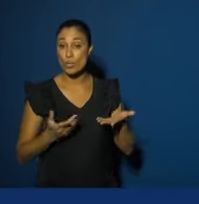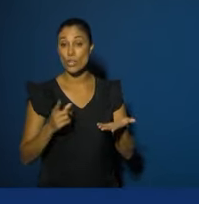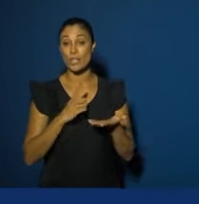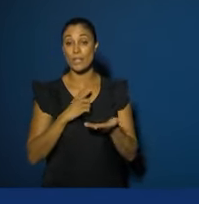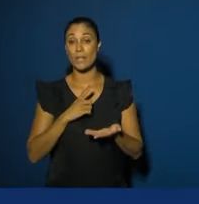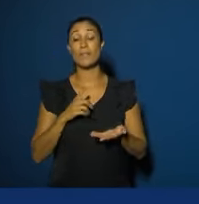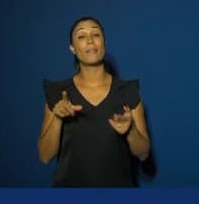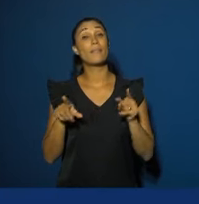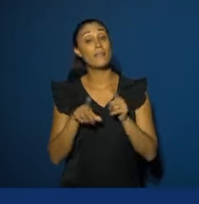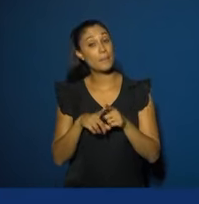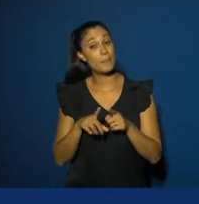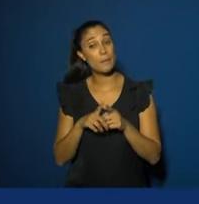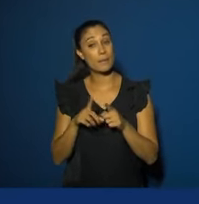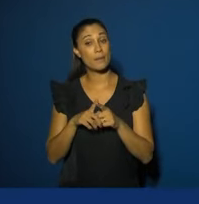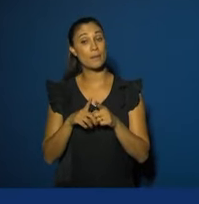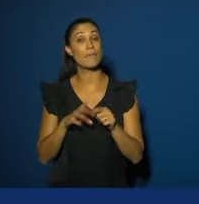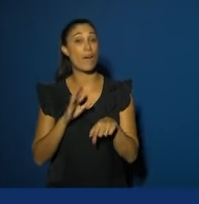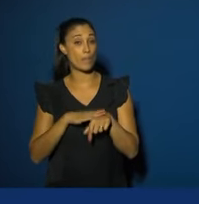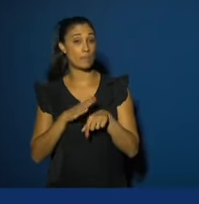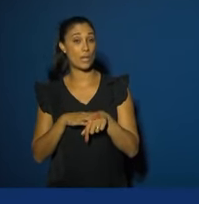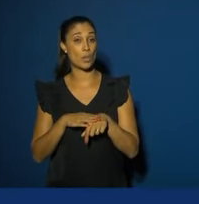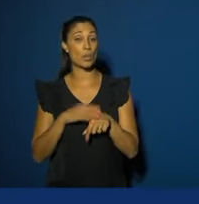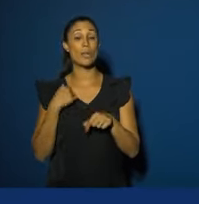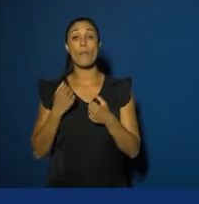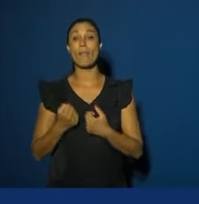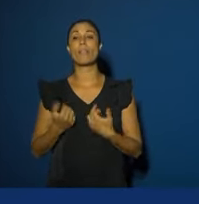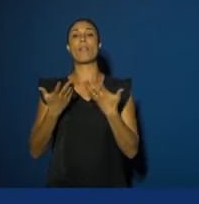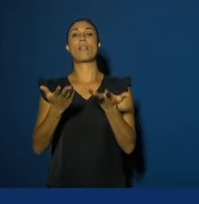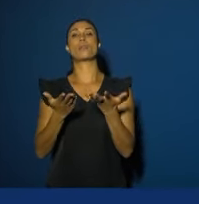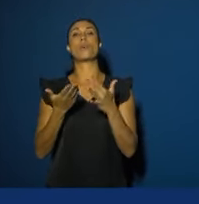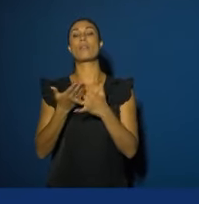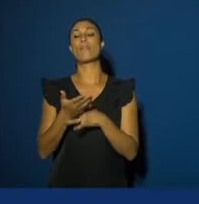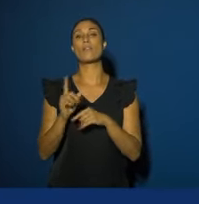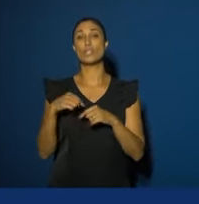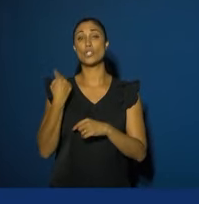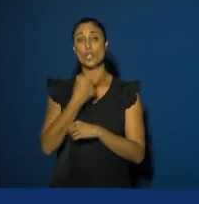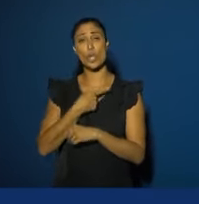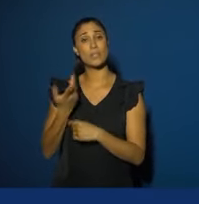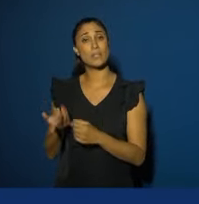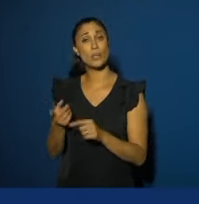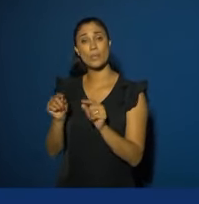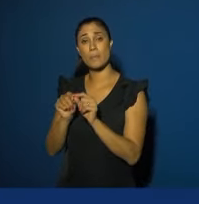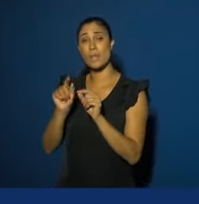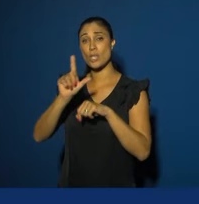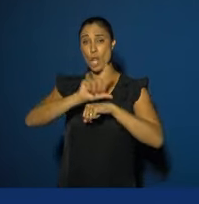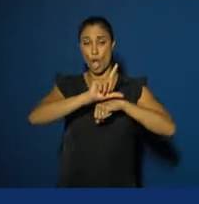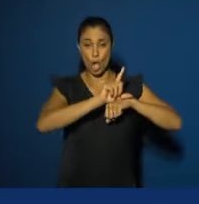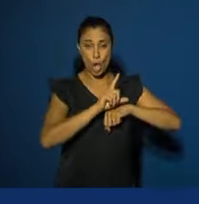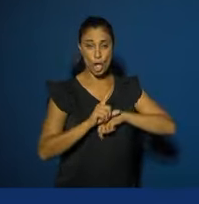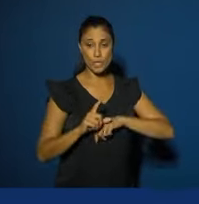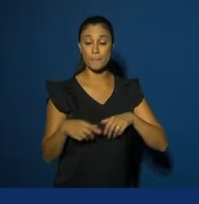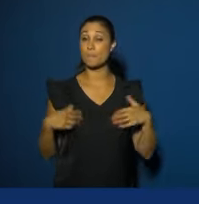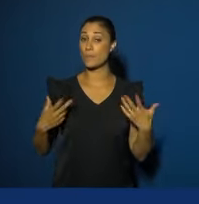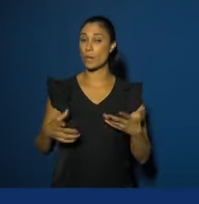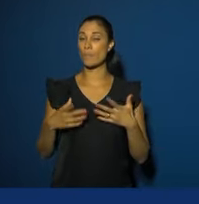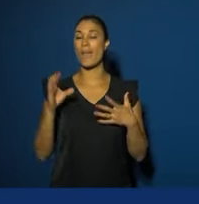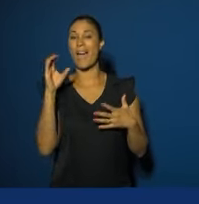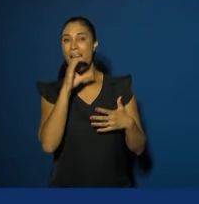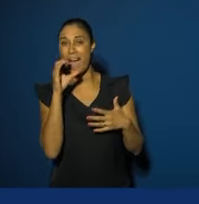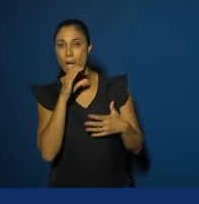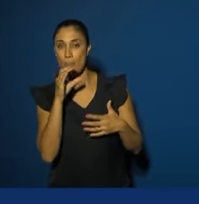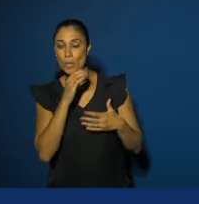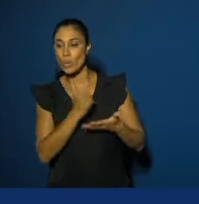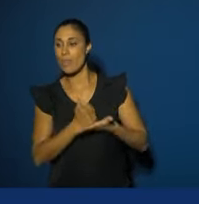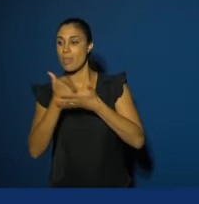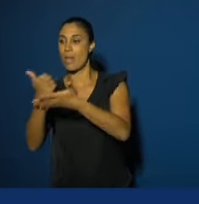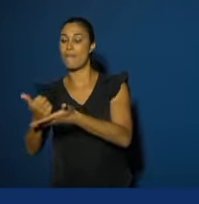nosso Sellers também estão fazendo isso tão entregando através de nós e estão colocando nas lojas então a velocidade é